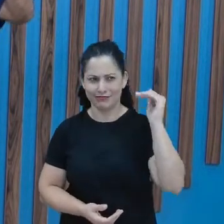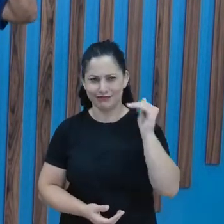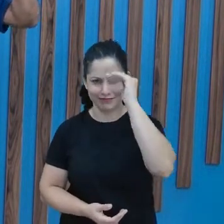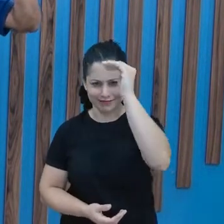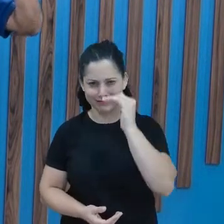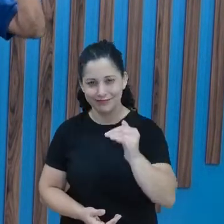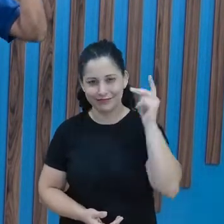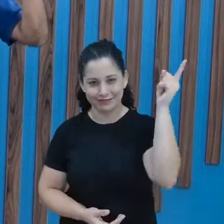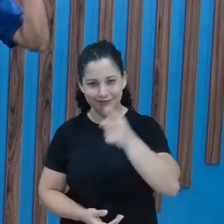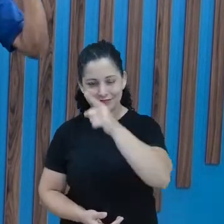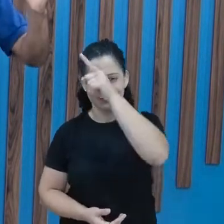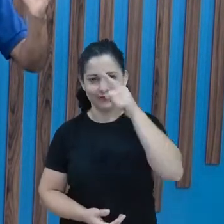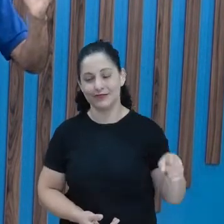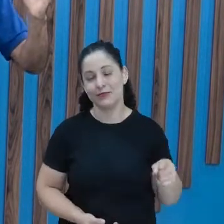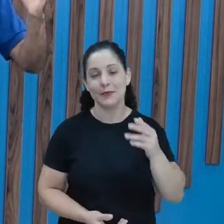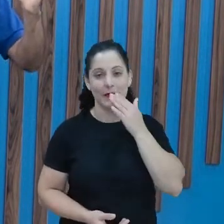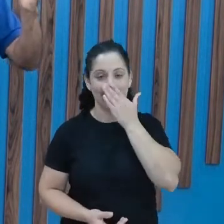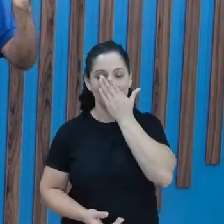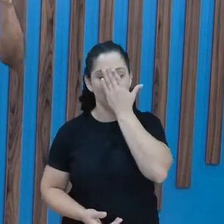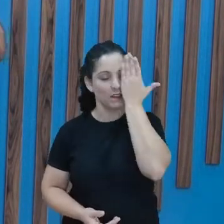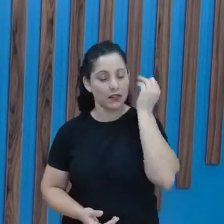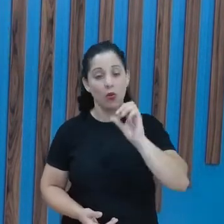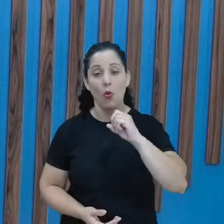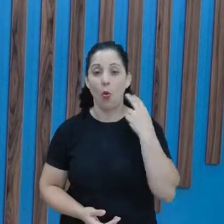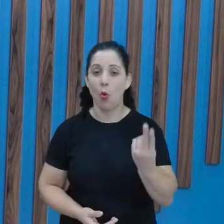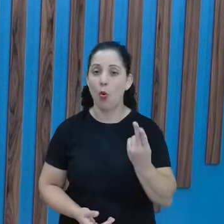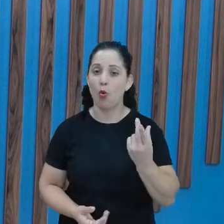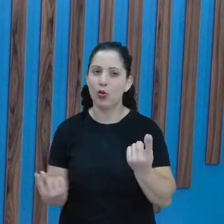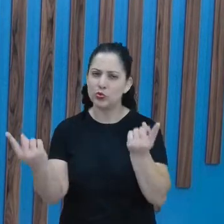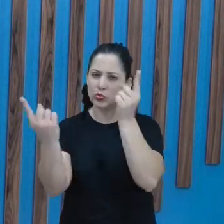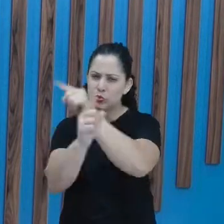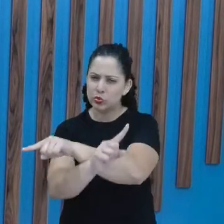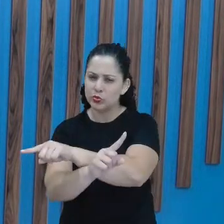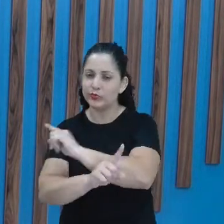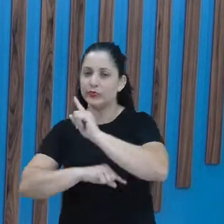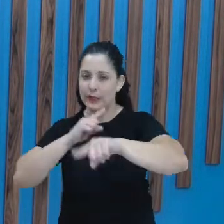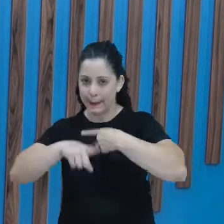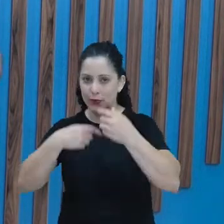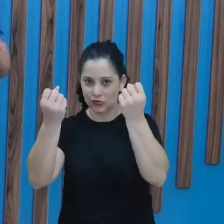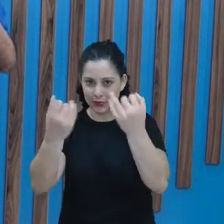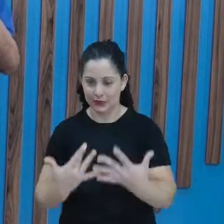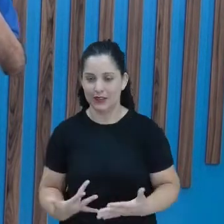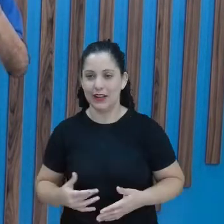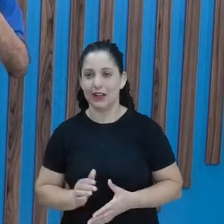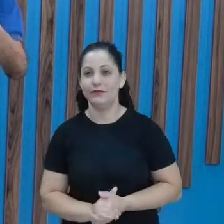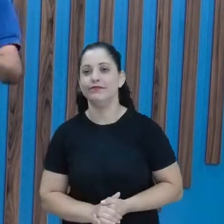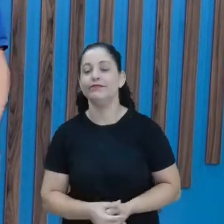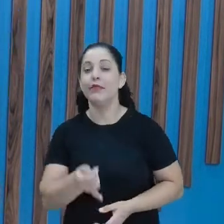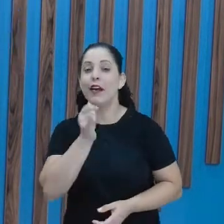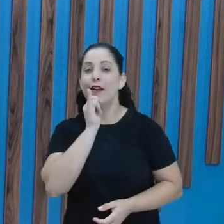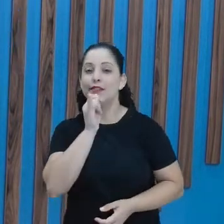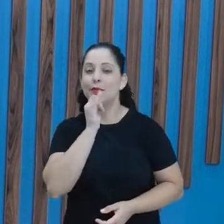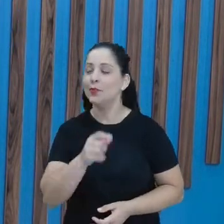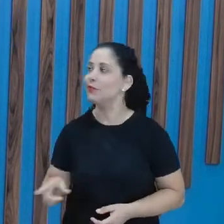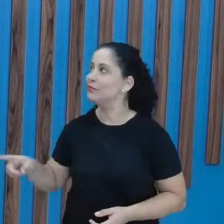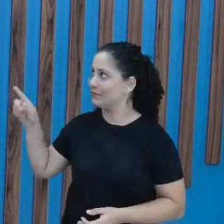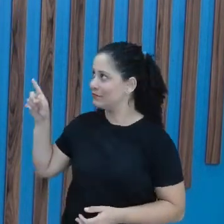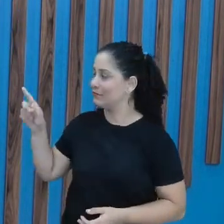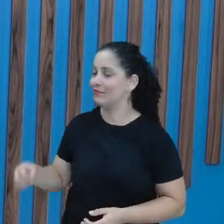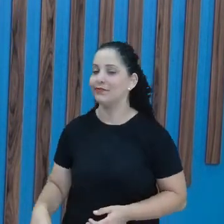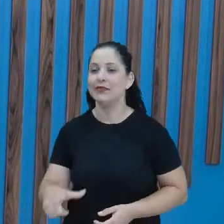de um lado o resultado e fazer com o outro. Vou explicar como é que é. Mas aí eu tenho, por exemplo, uma soma